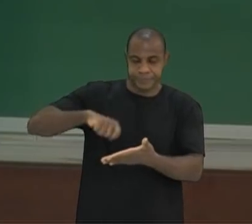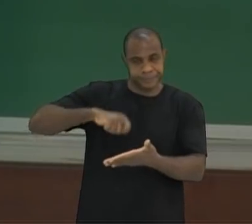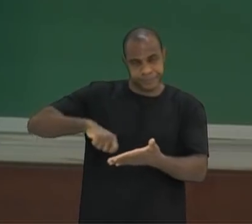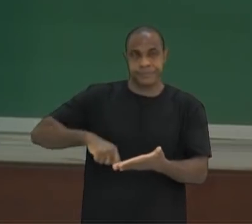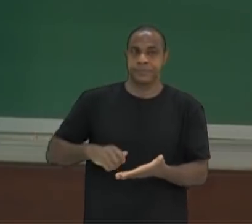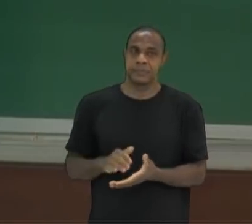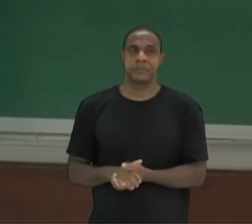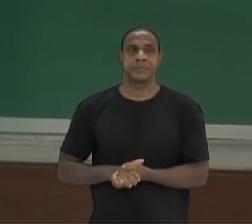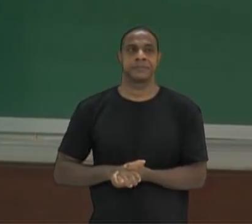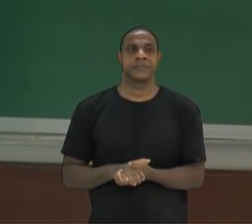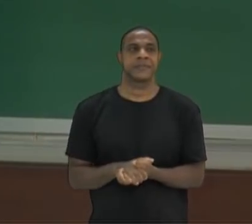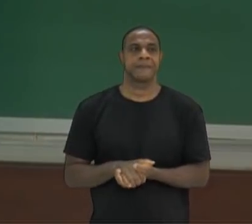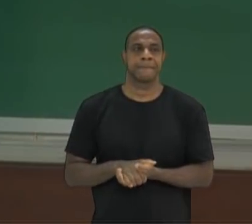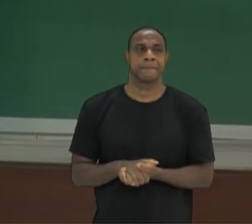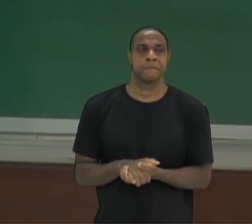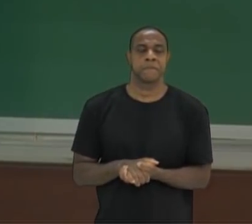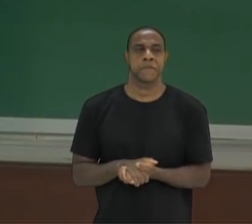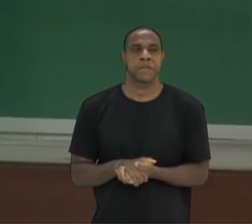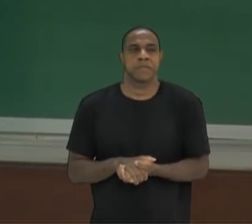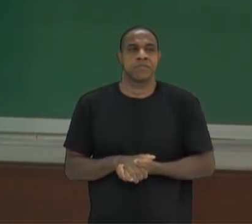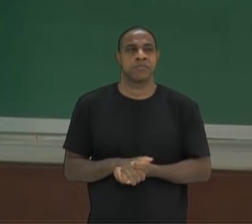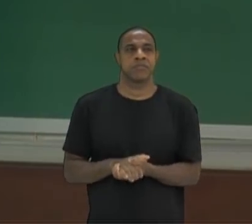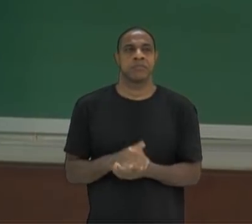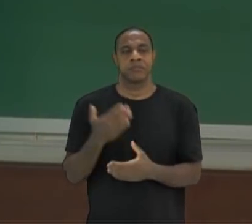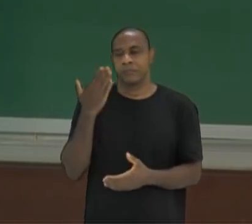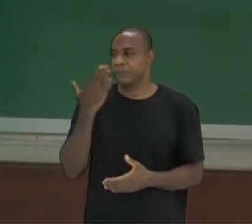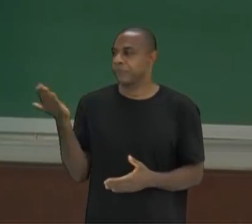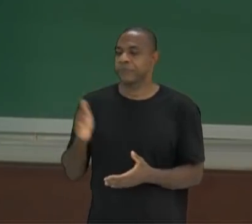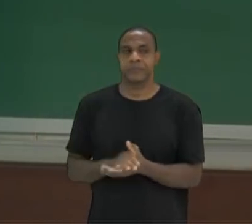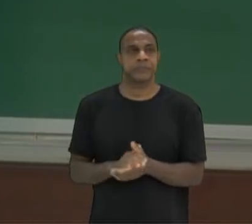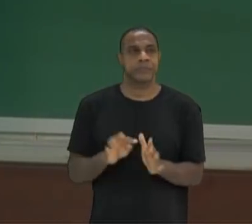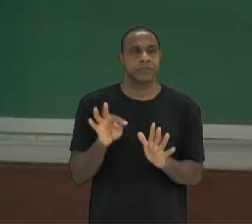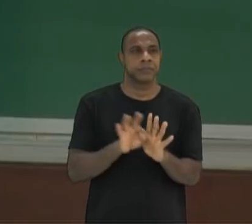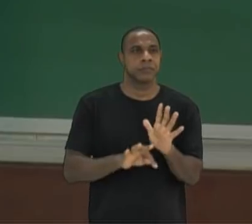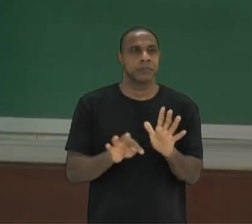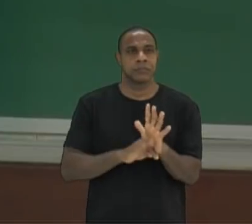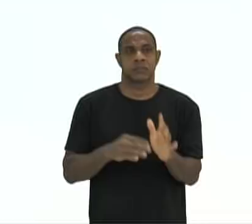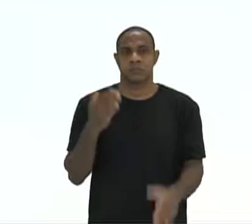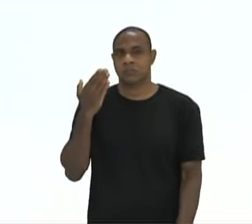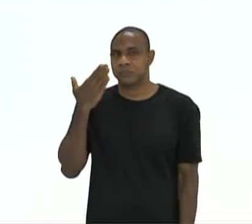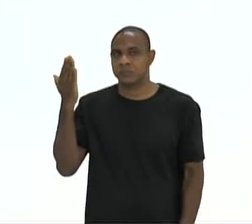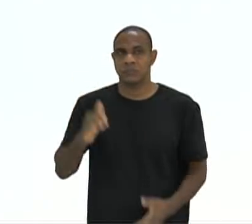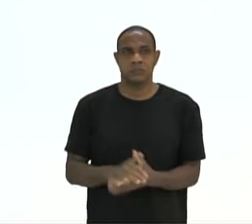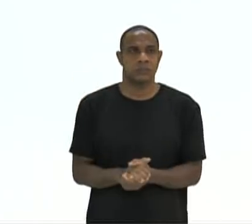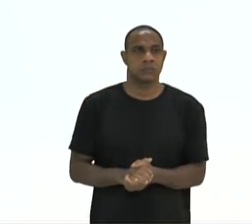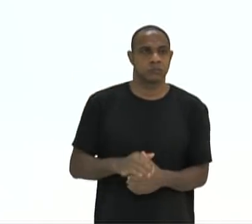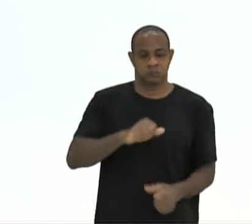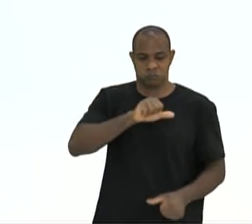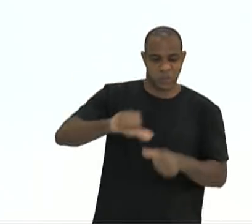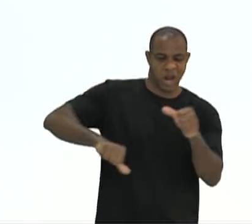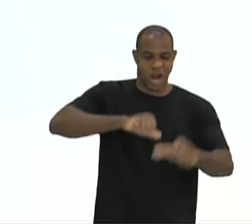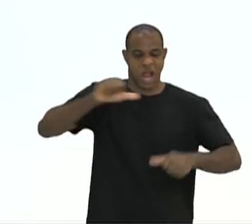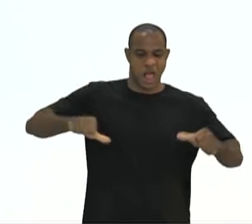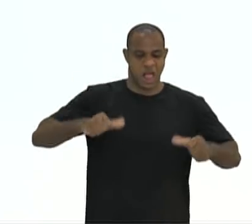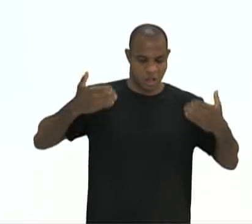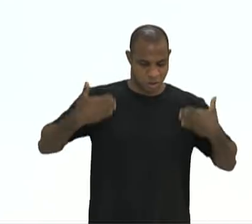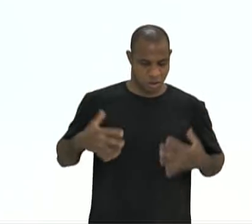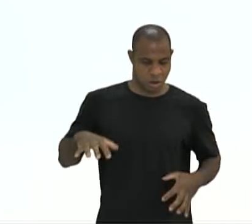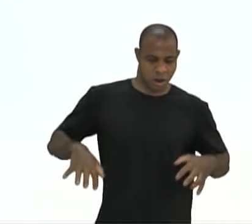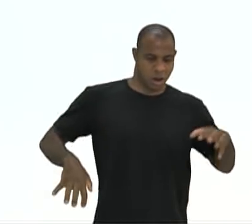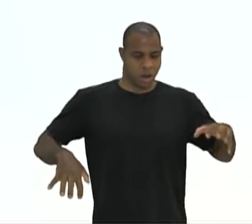Certo? Continuando, leiam o texto a seguir sobre o filme Transformers. Preste atenção nas palavras e